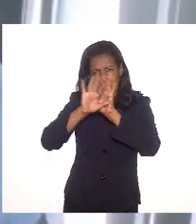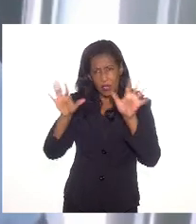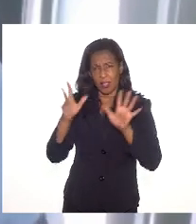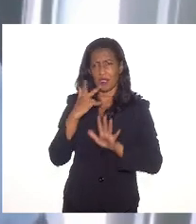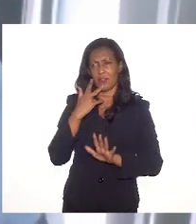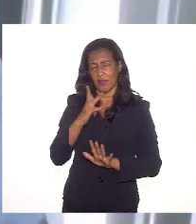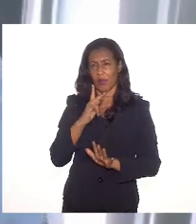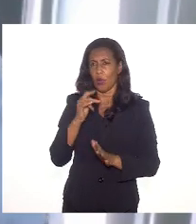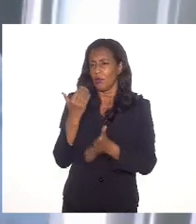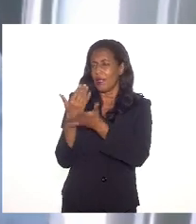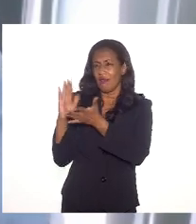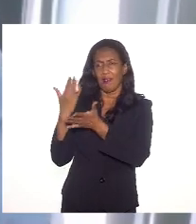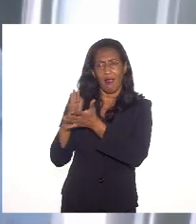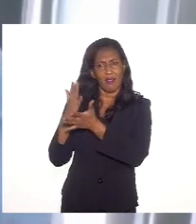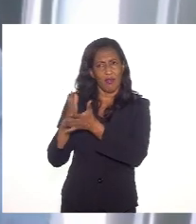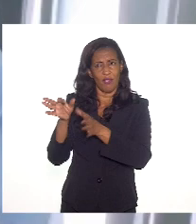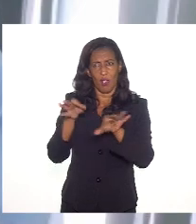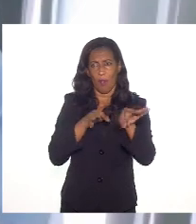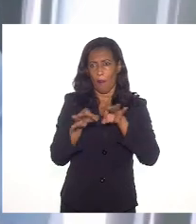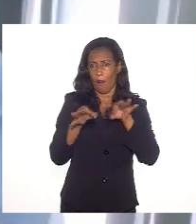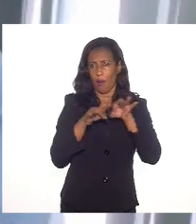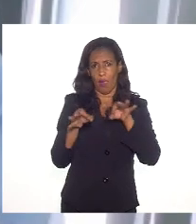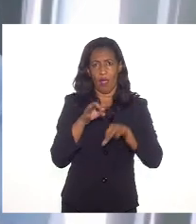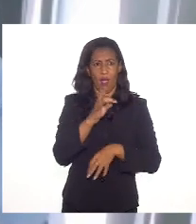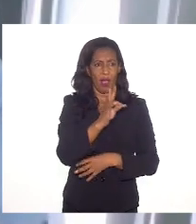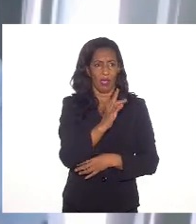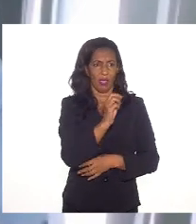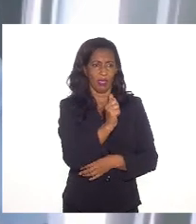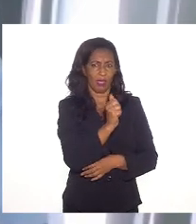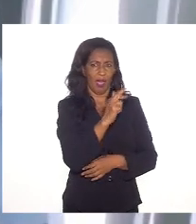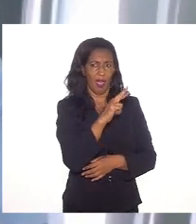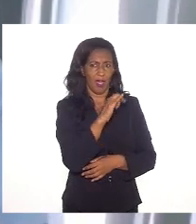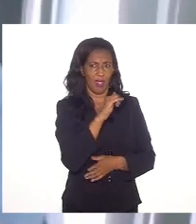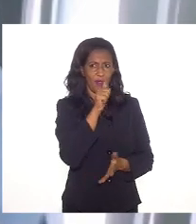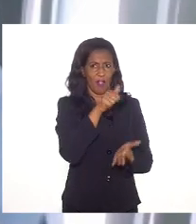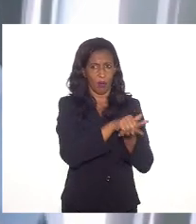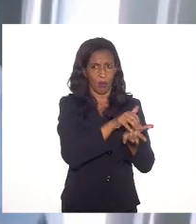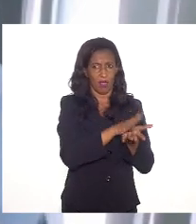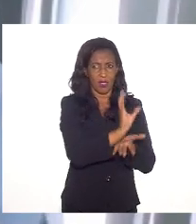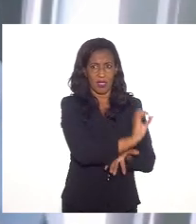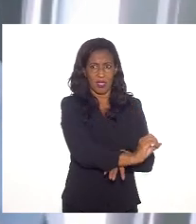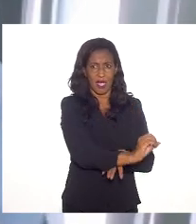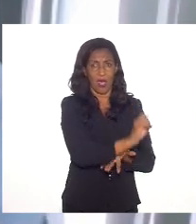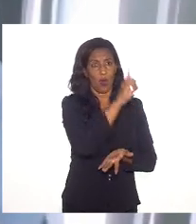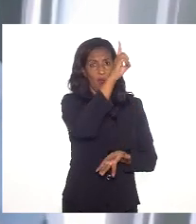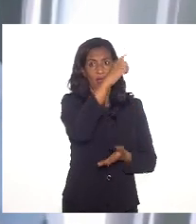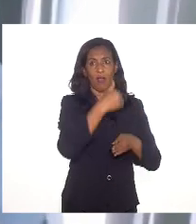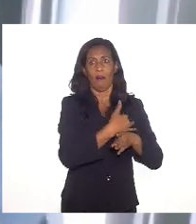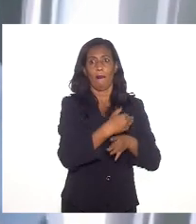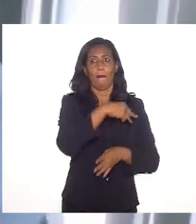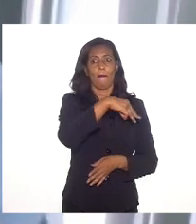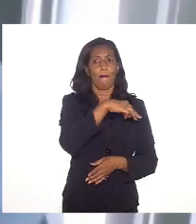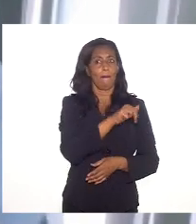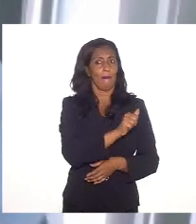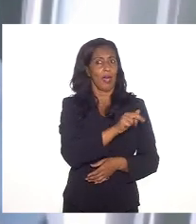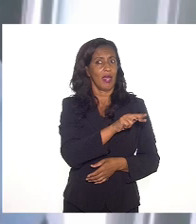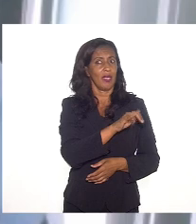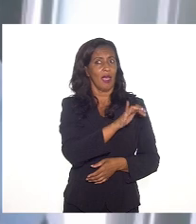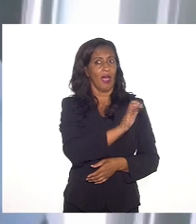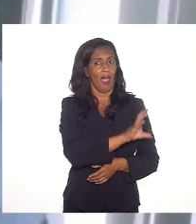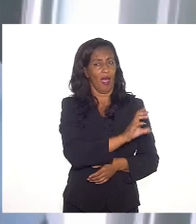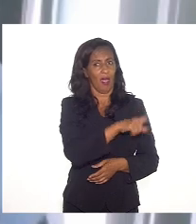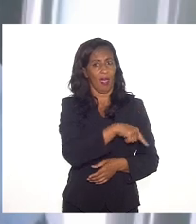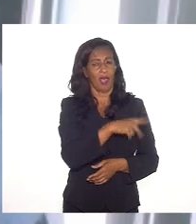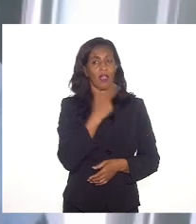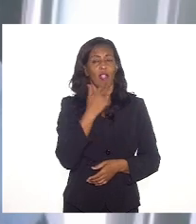mencionou, não tem nada a ver com o programa Tarifa Zero em Maricá. O que o projeto trata é dos programas de gratuidade que já existem, como,